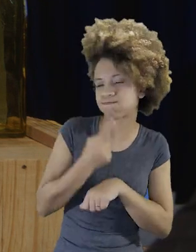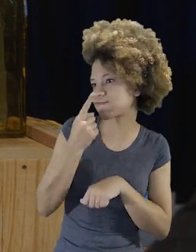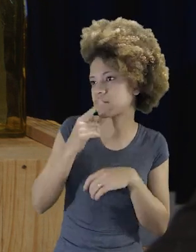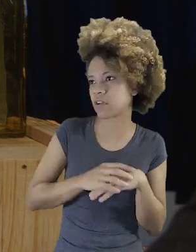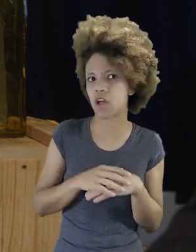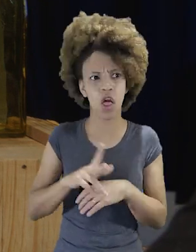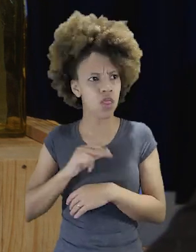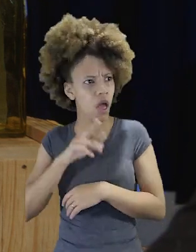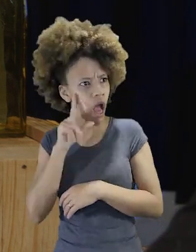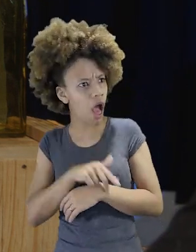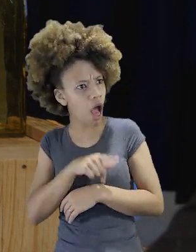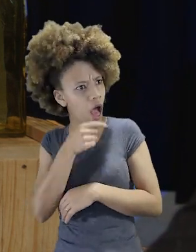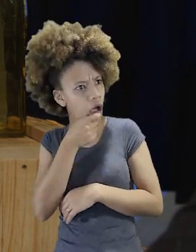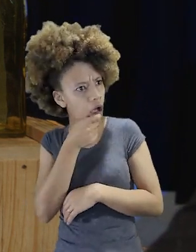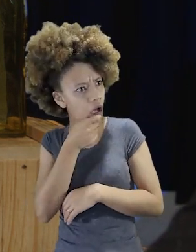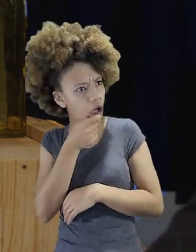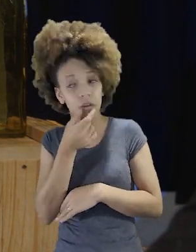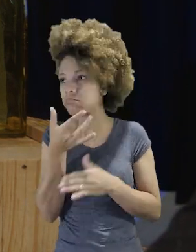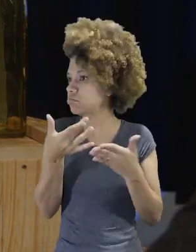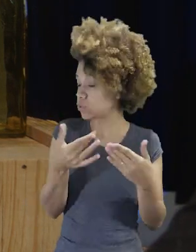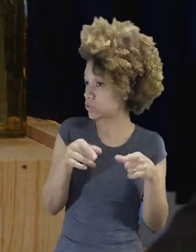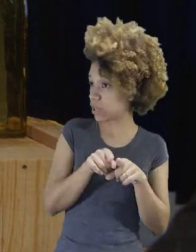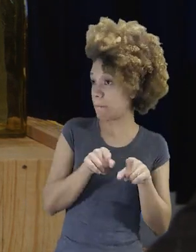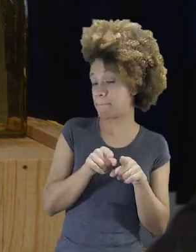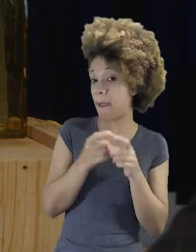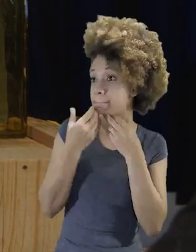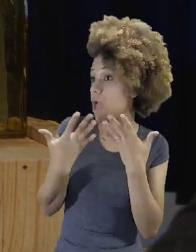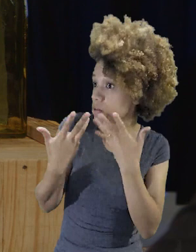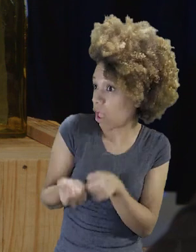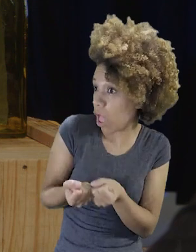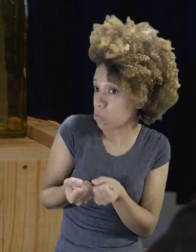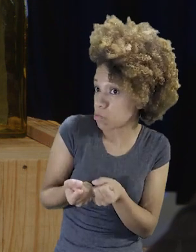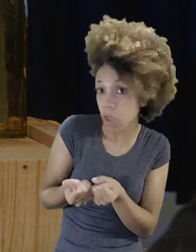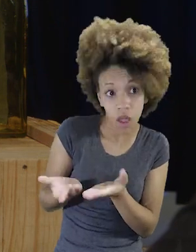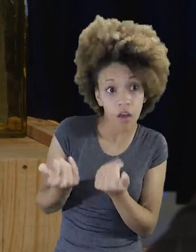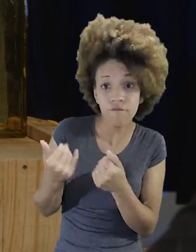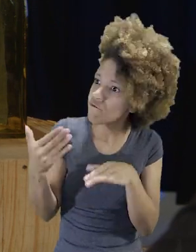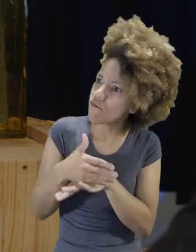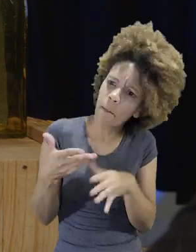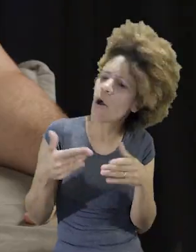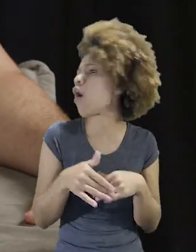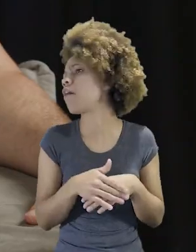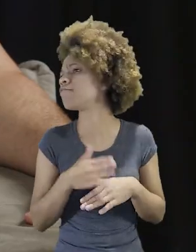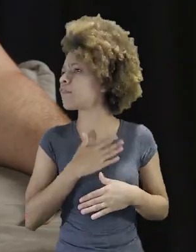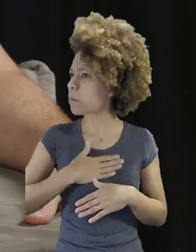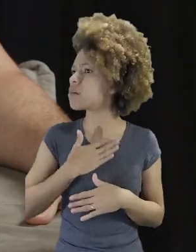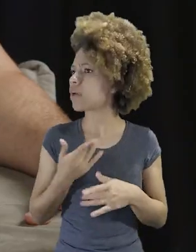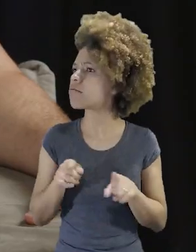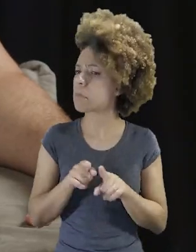é bem aceito mesmo pô vamos cair dentro Cara eu acho que que dá para acho que tem espaço para